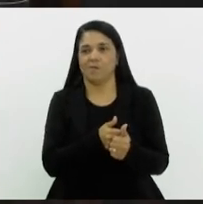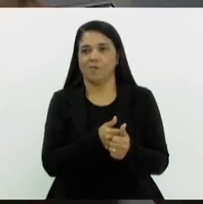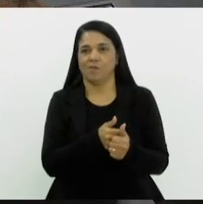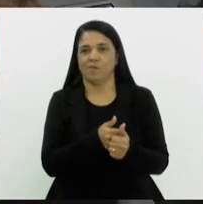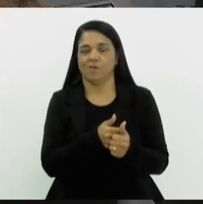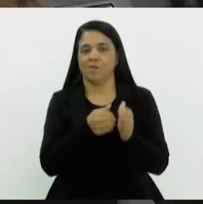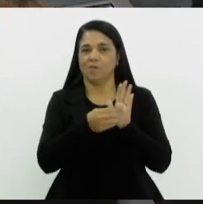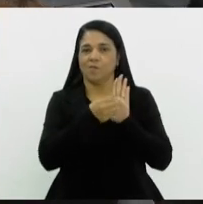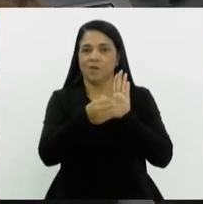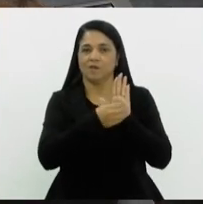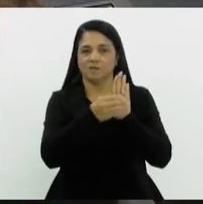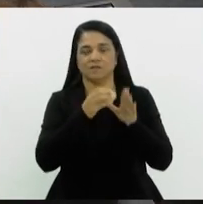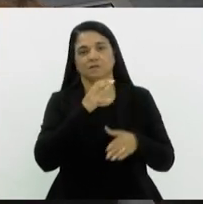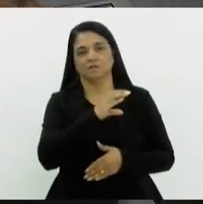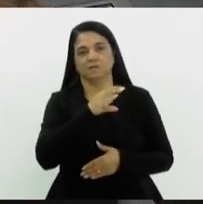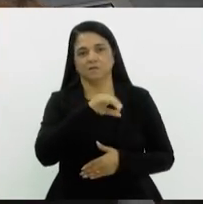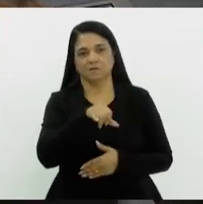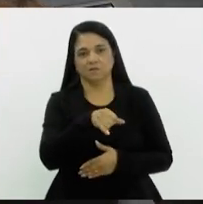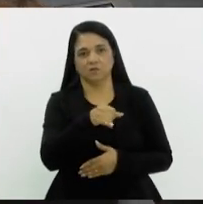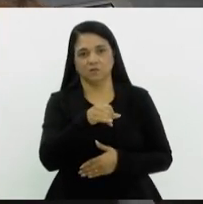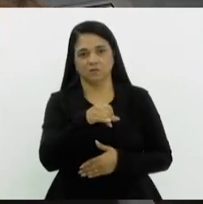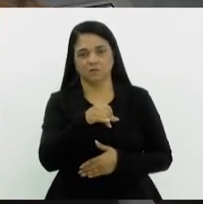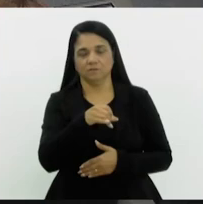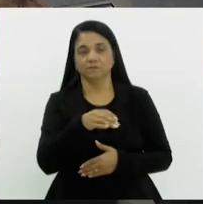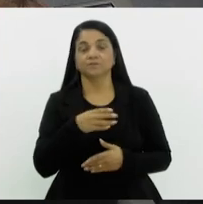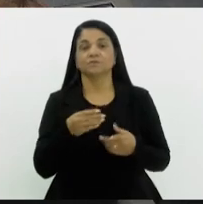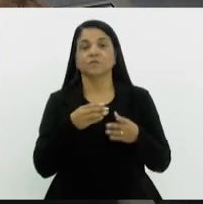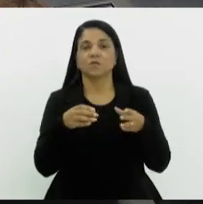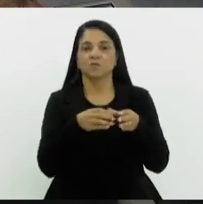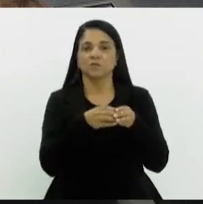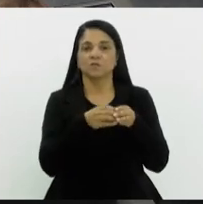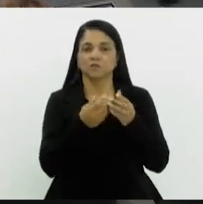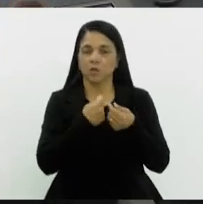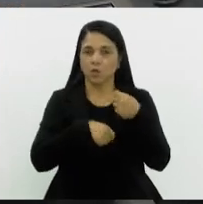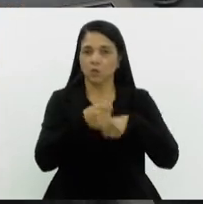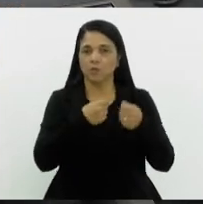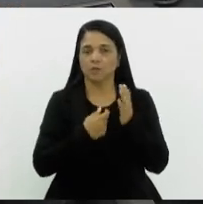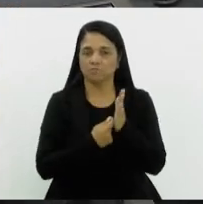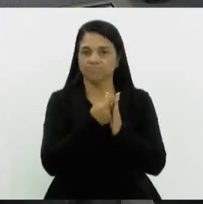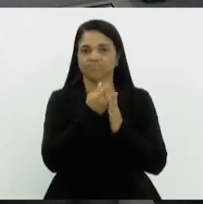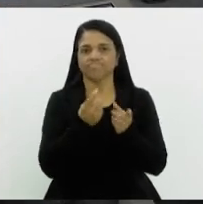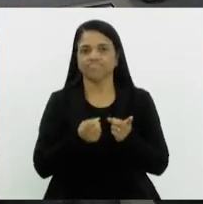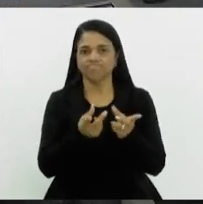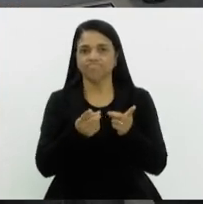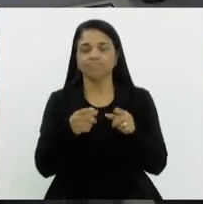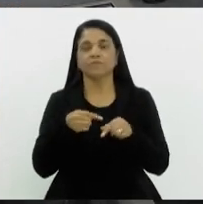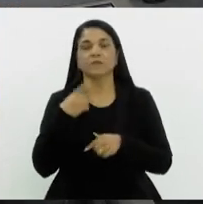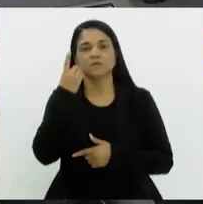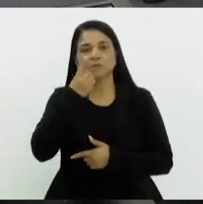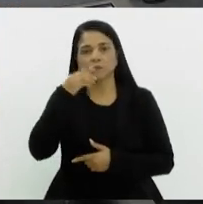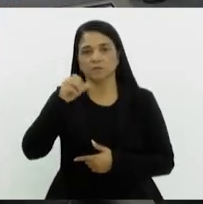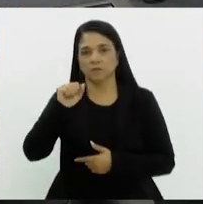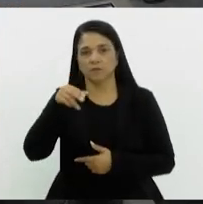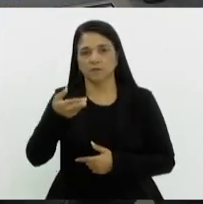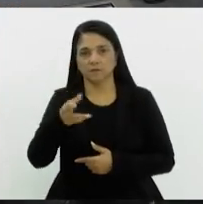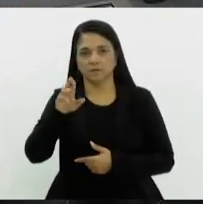o parecer da Comissão de Constituição e Justiça. Pela Comissão de Economia, Indústria e Comércio, deputado Anderson Moraes.